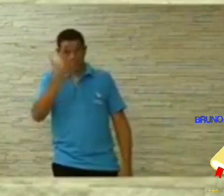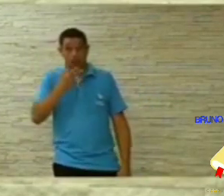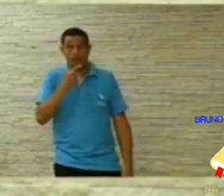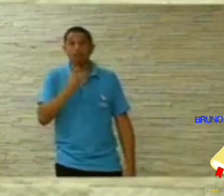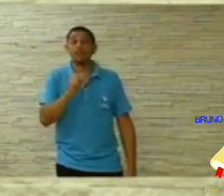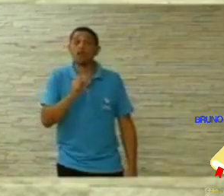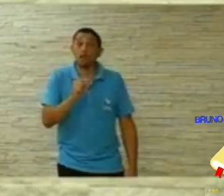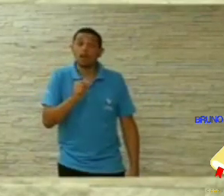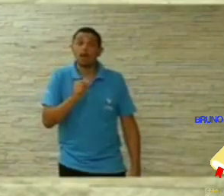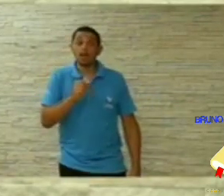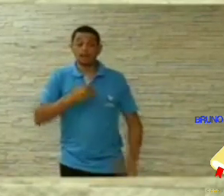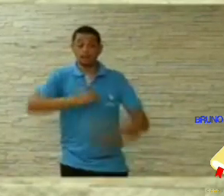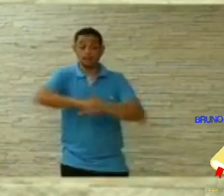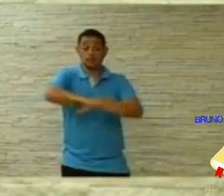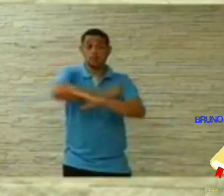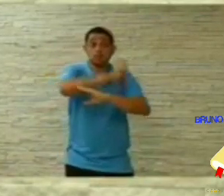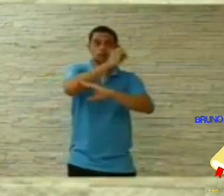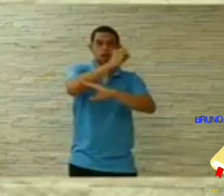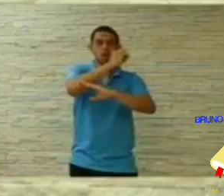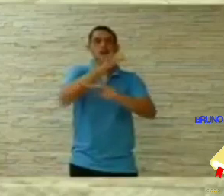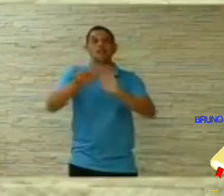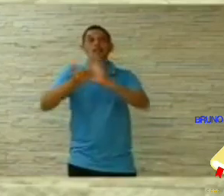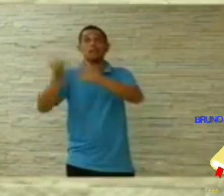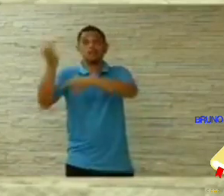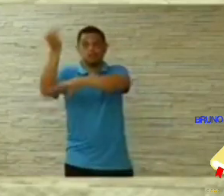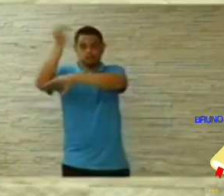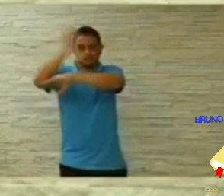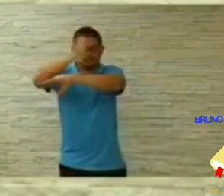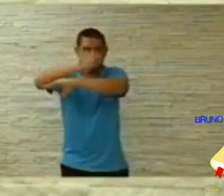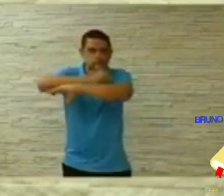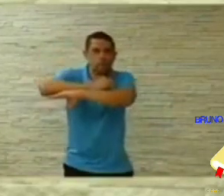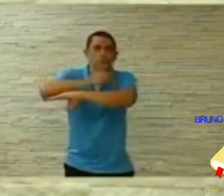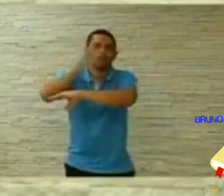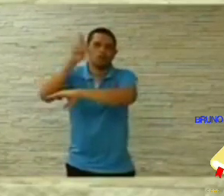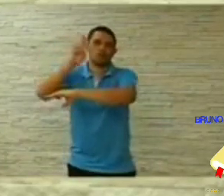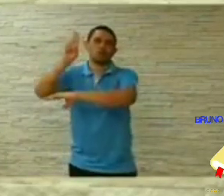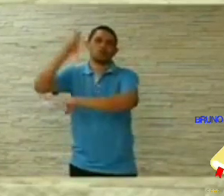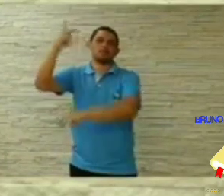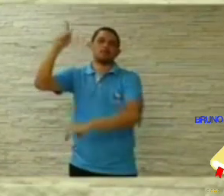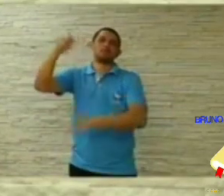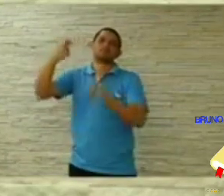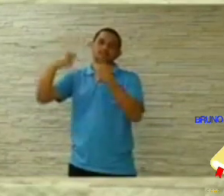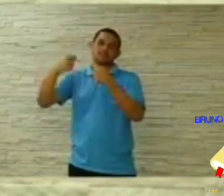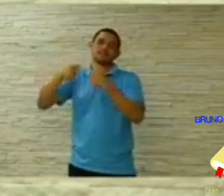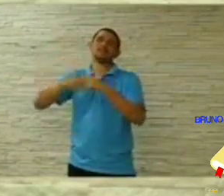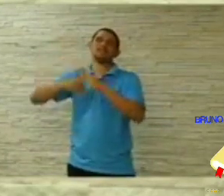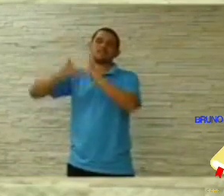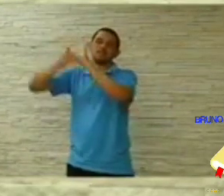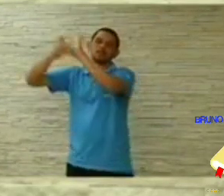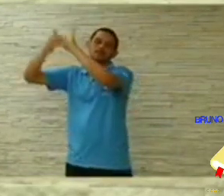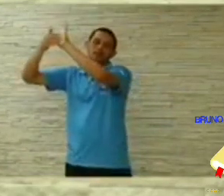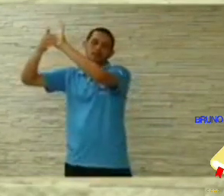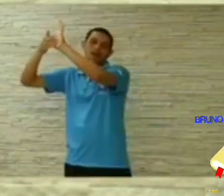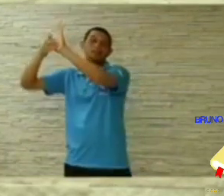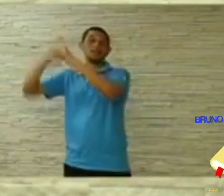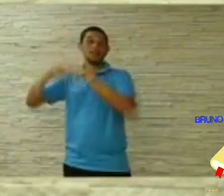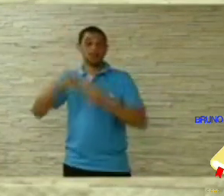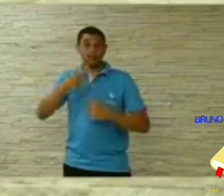o pôr do sol, louvado seja o nome do Senhor. Além de louvar o nome de Deus, o tempo todo, de geração em